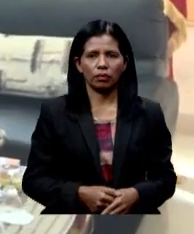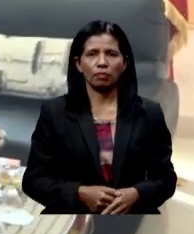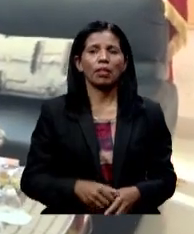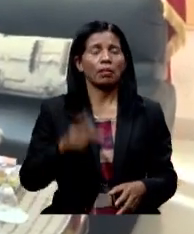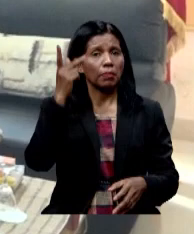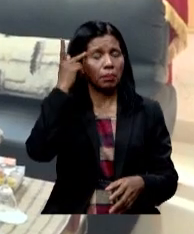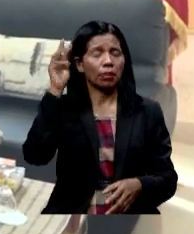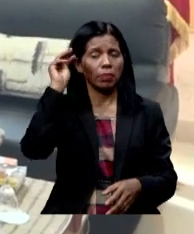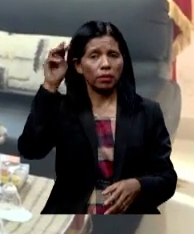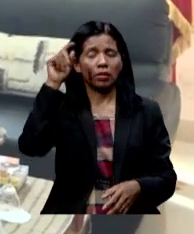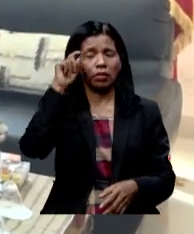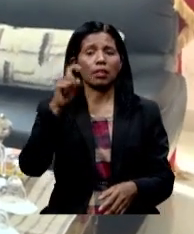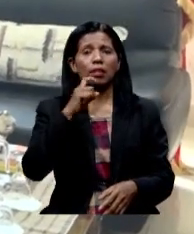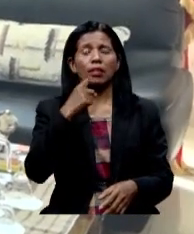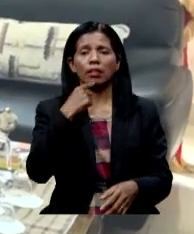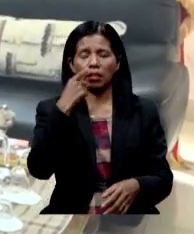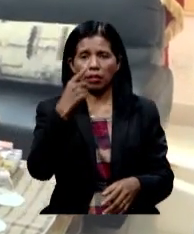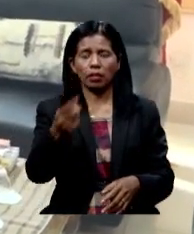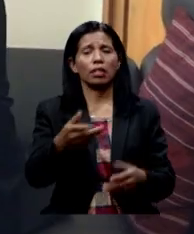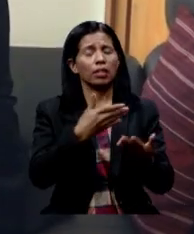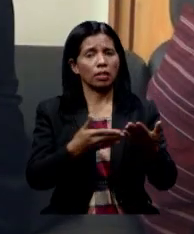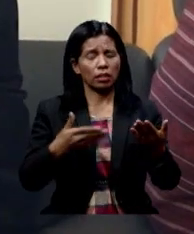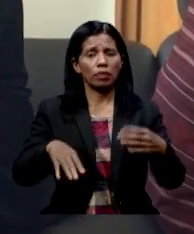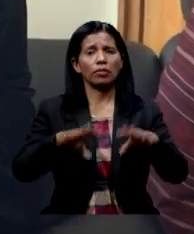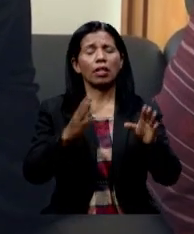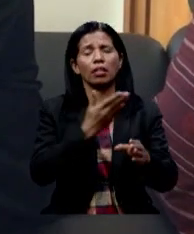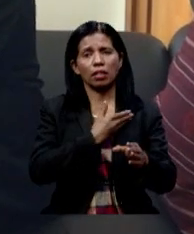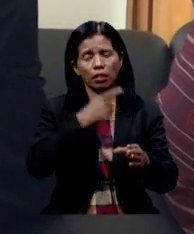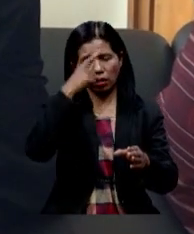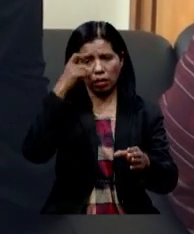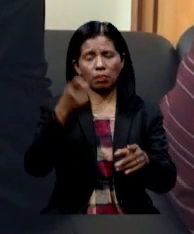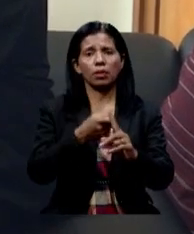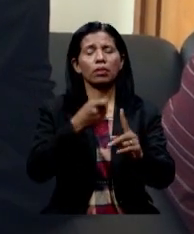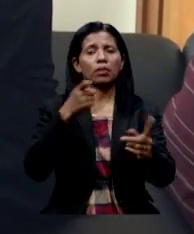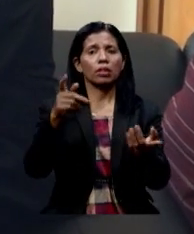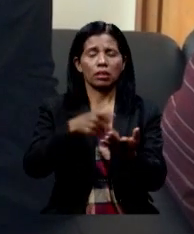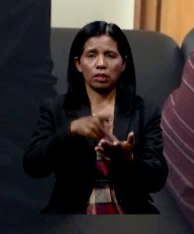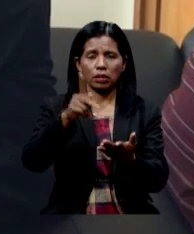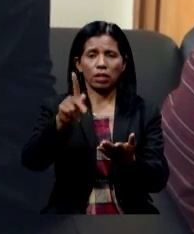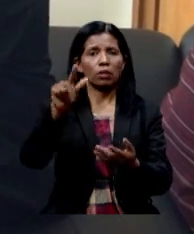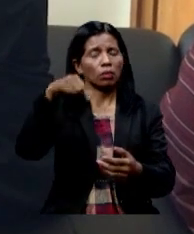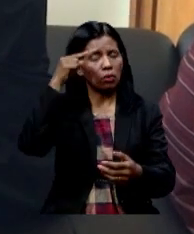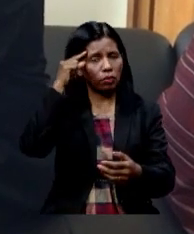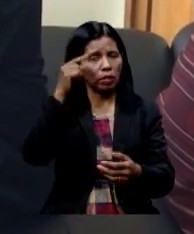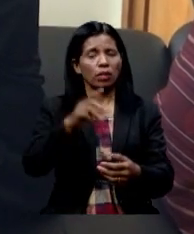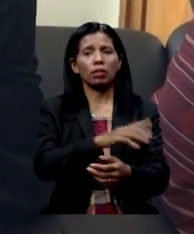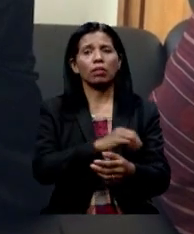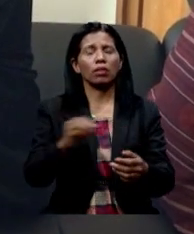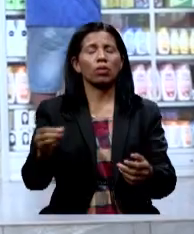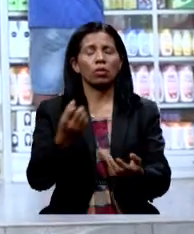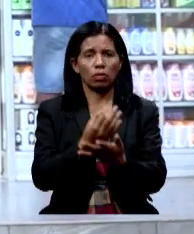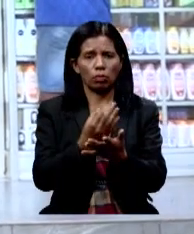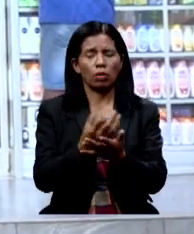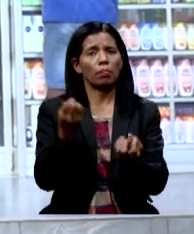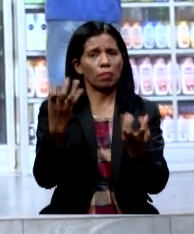Primeiro-ministro Kairala Sanana Guzmán hateten sasan folin sae também impacto hosi imposto nebe governo aplica romantante bot